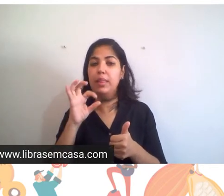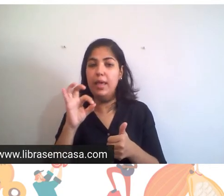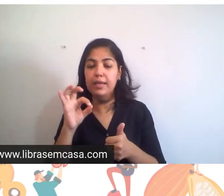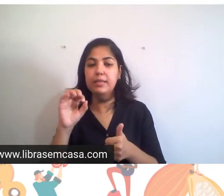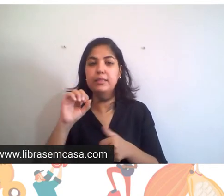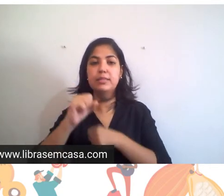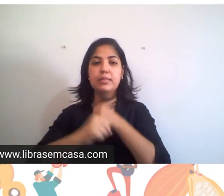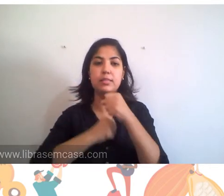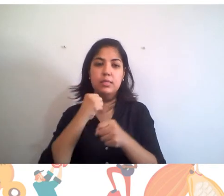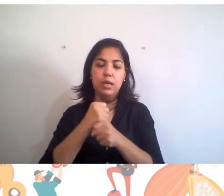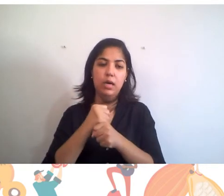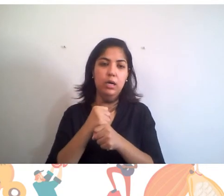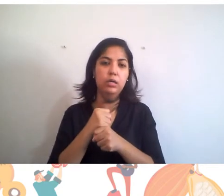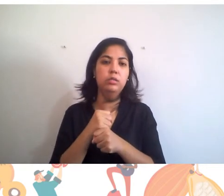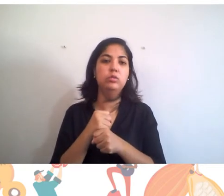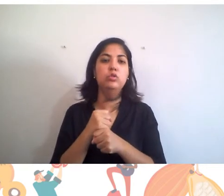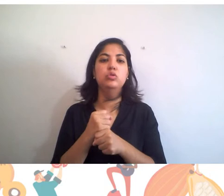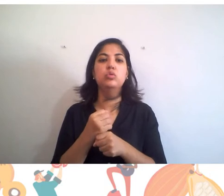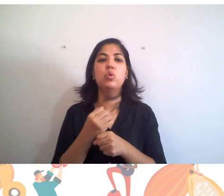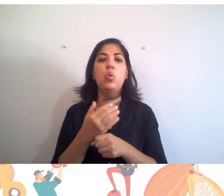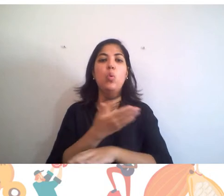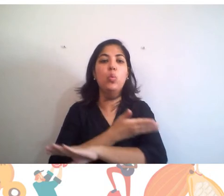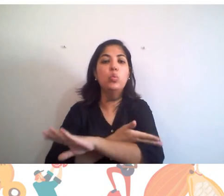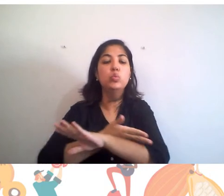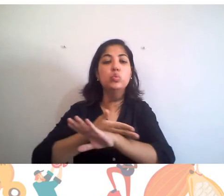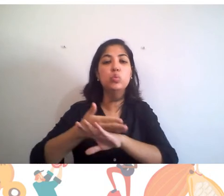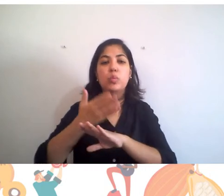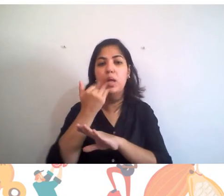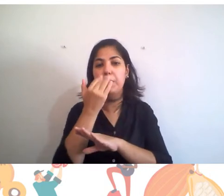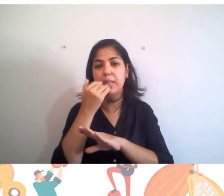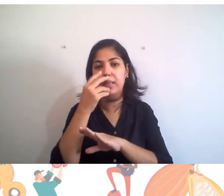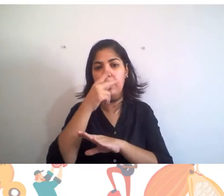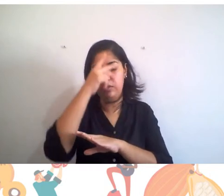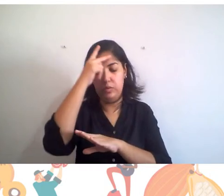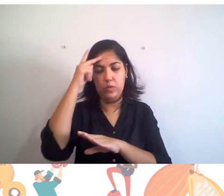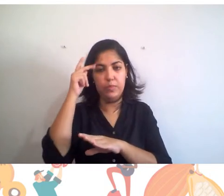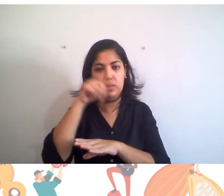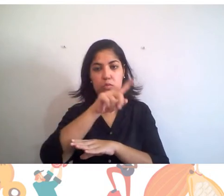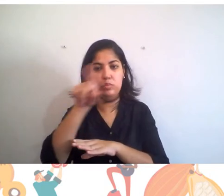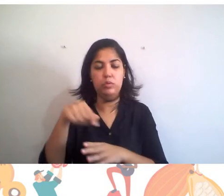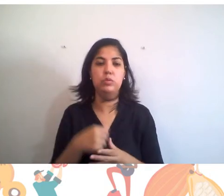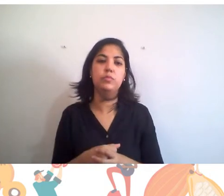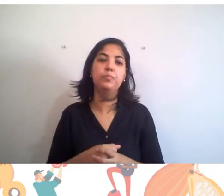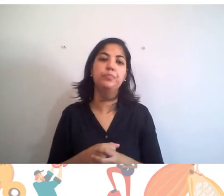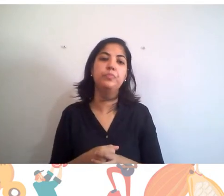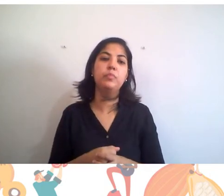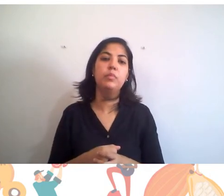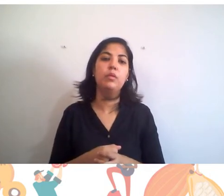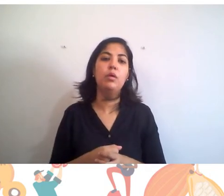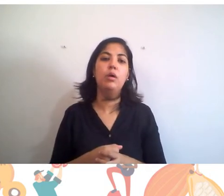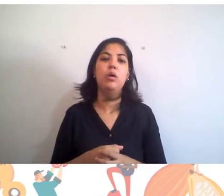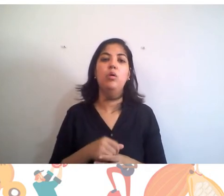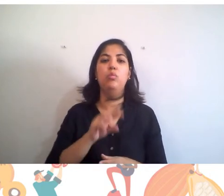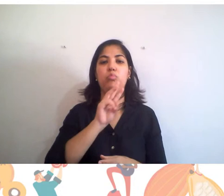Estou exibindo aqui na tela o portal para que vocês possam acessar, que é o